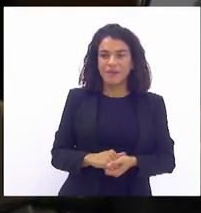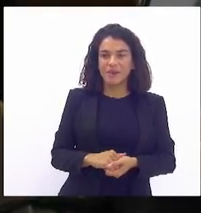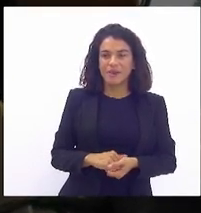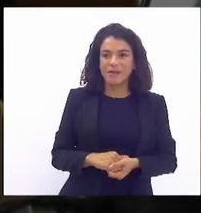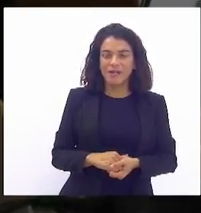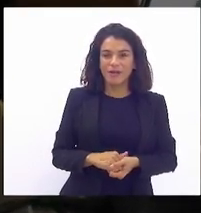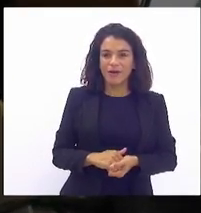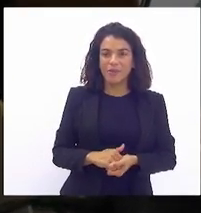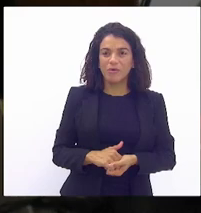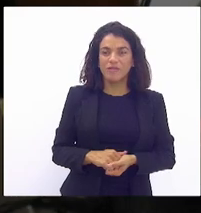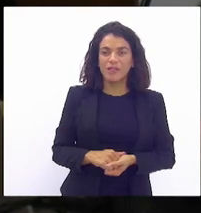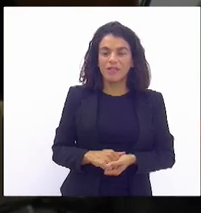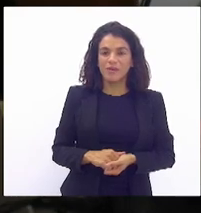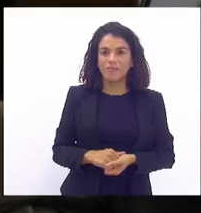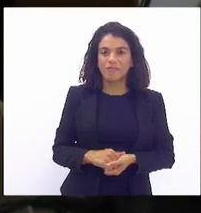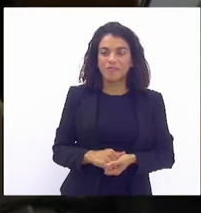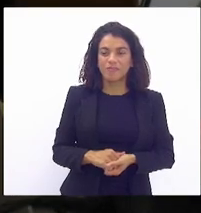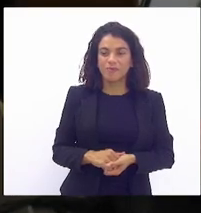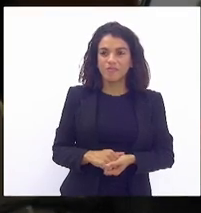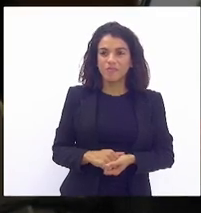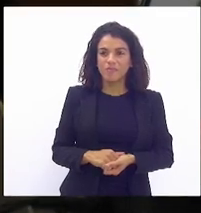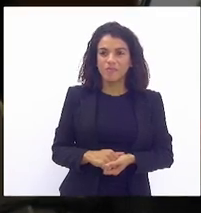belamente pintado, inclusive, CSN,